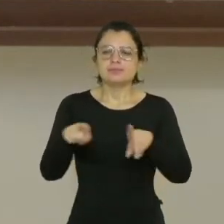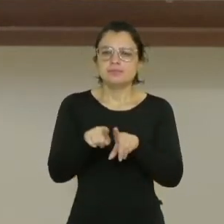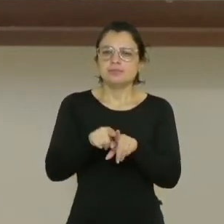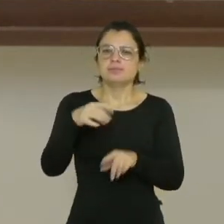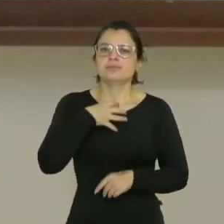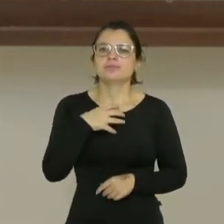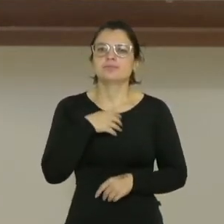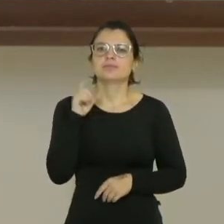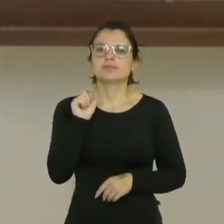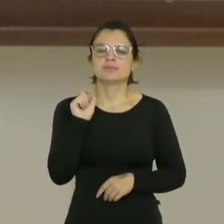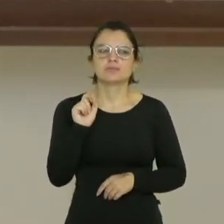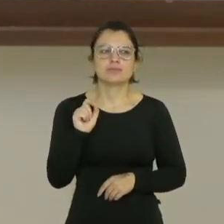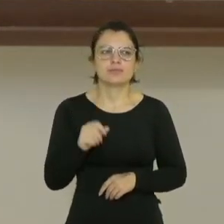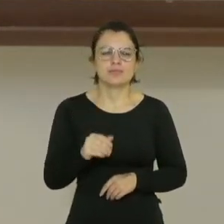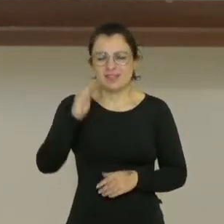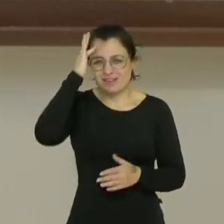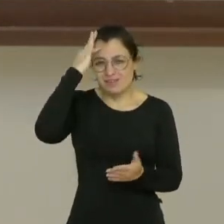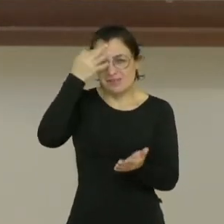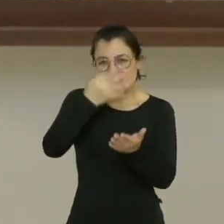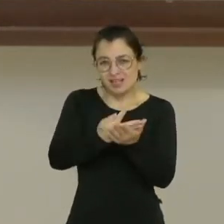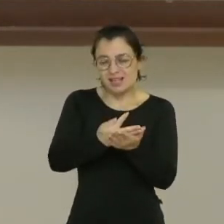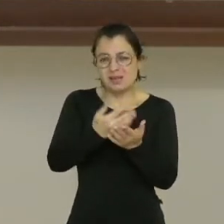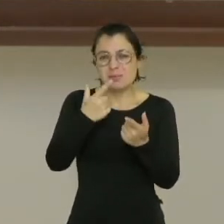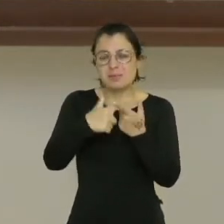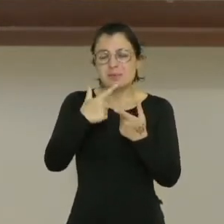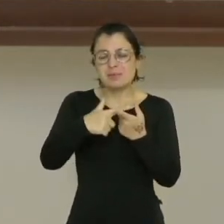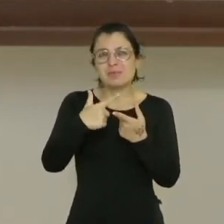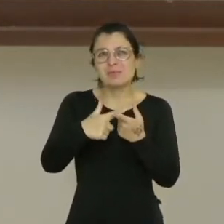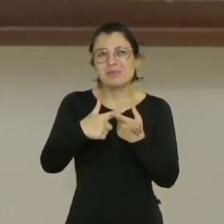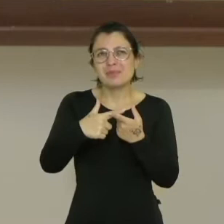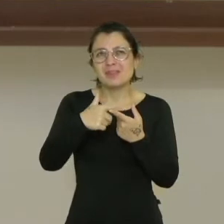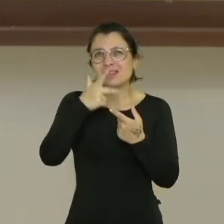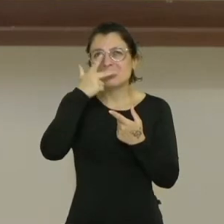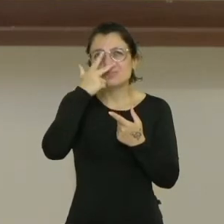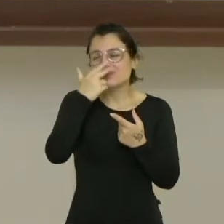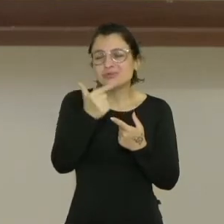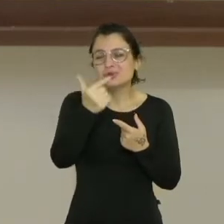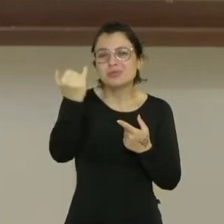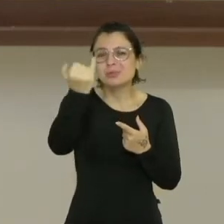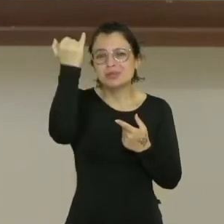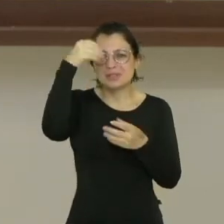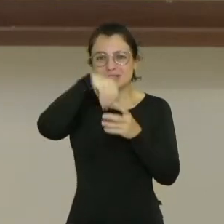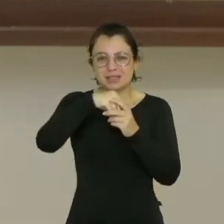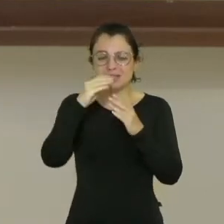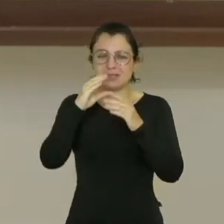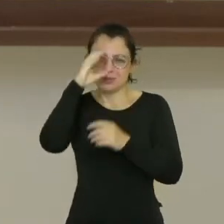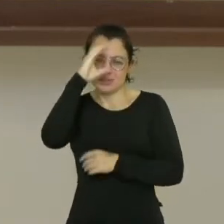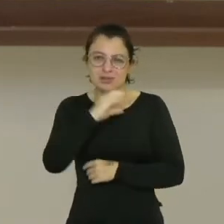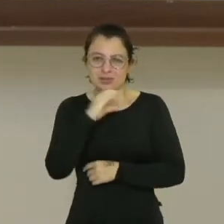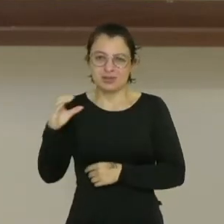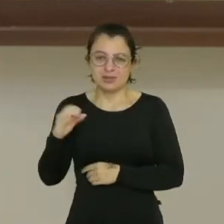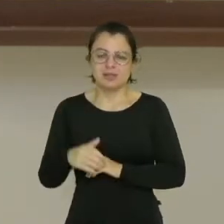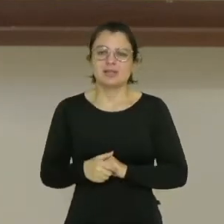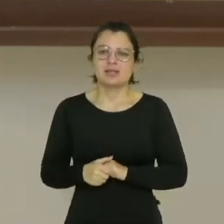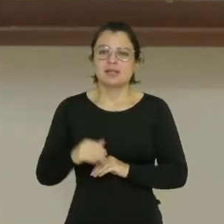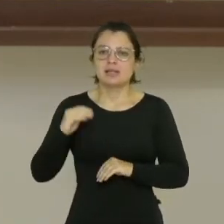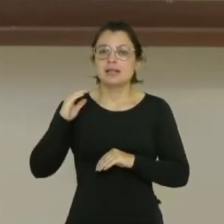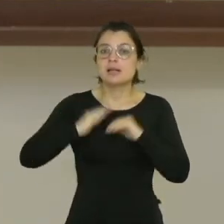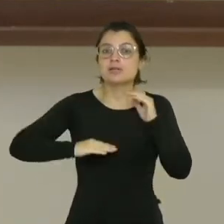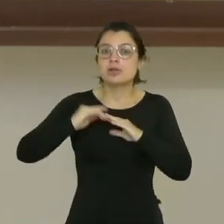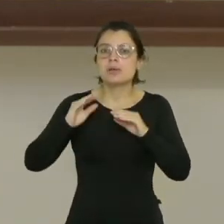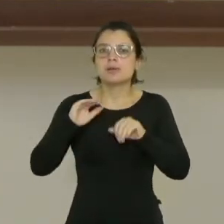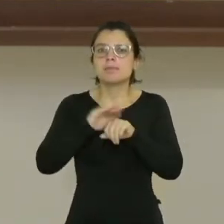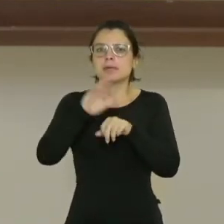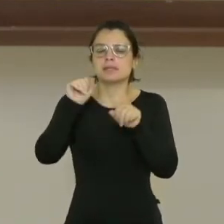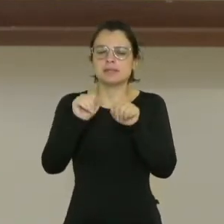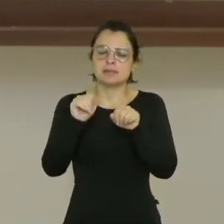de que a fé deixava de ser tão importante para a Igreja Católica, as obras passavam a ser importantes. E